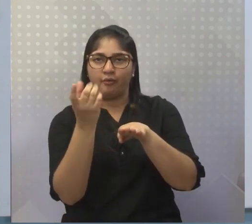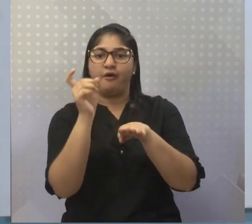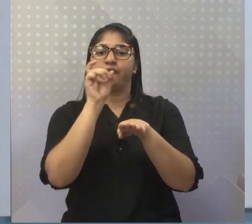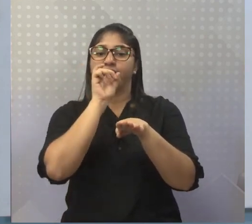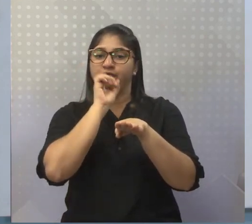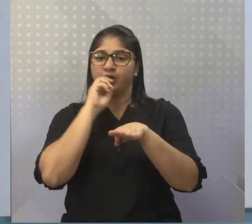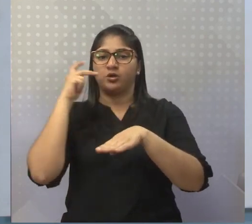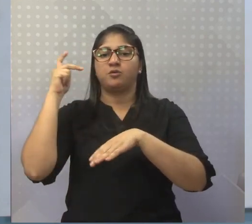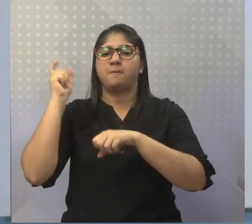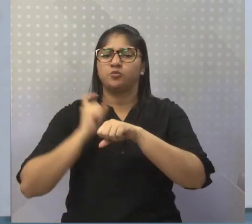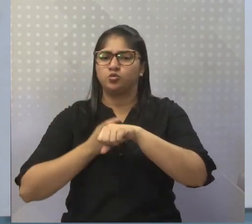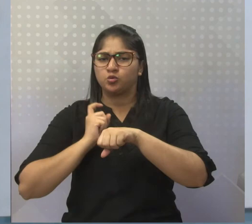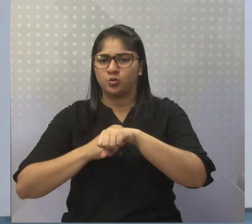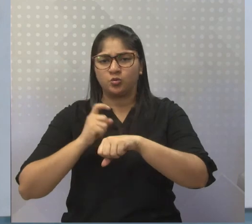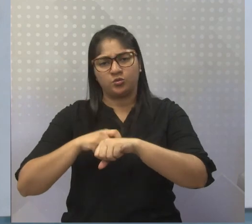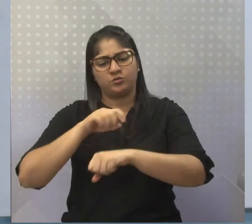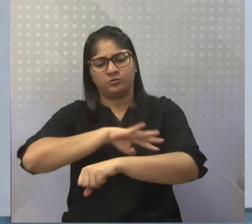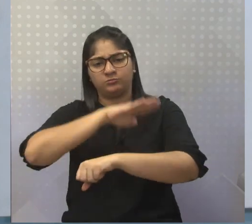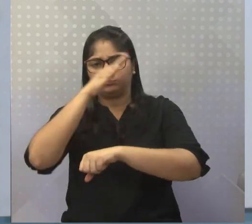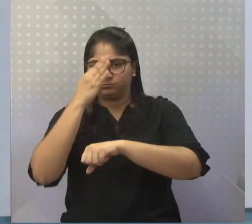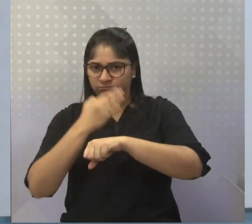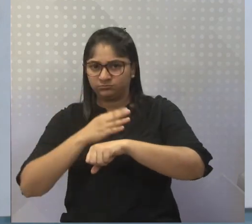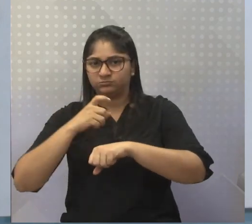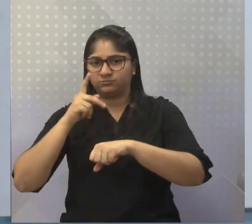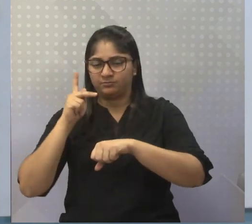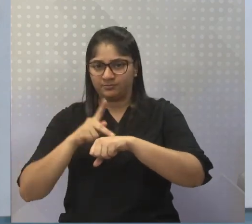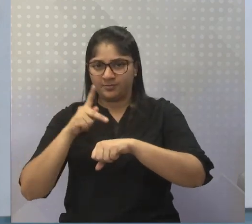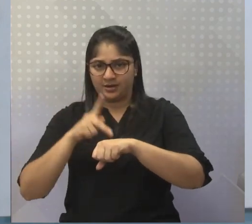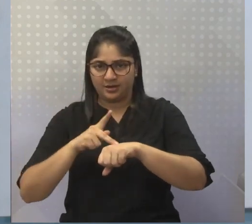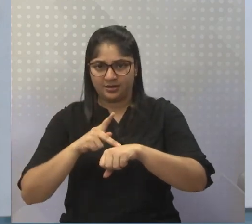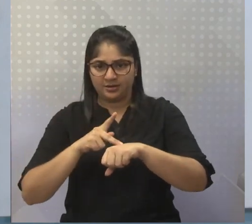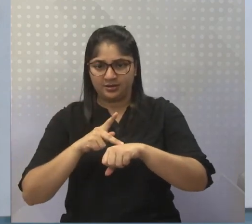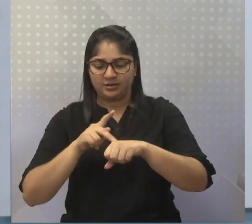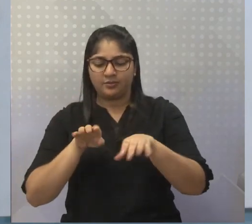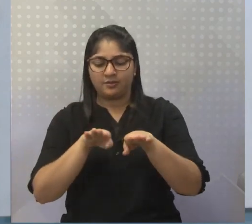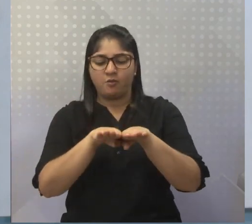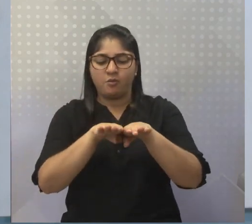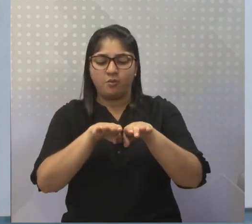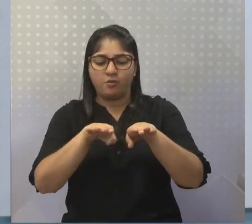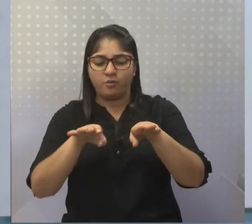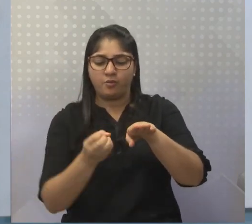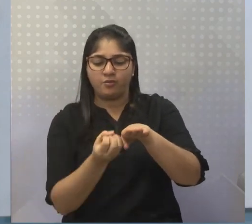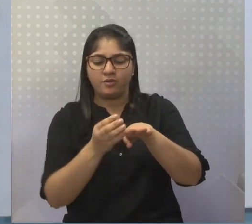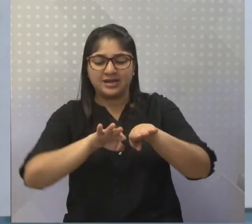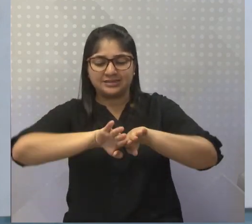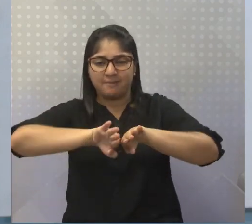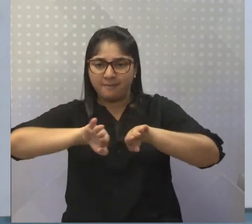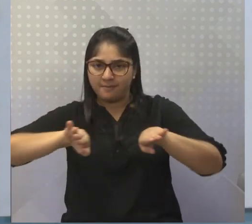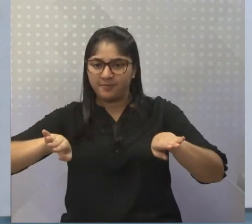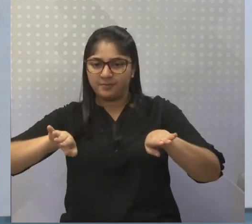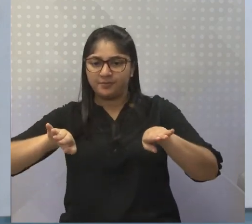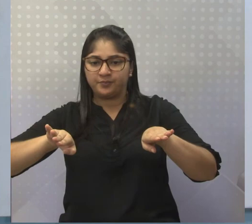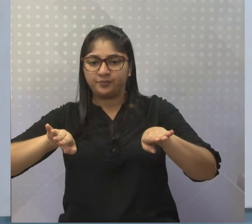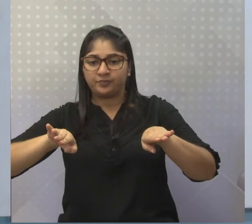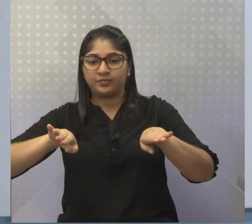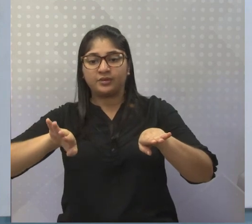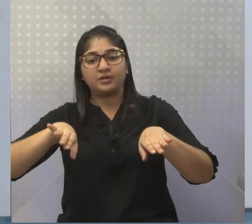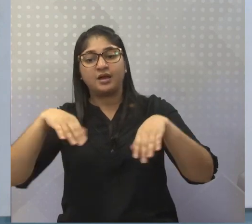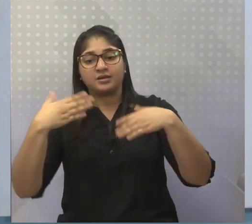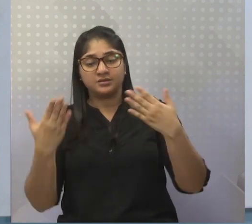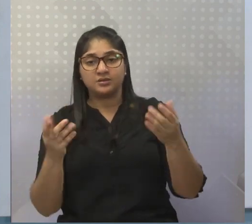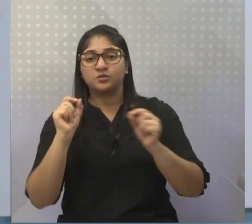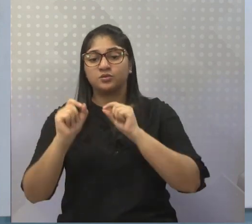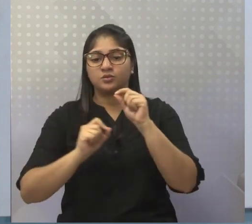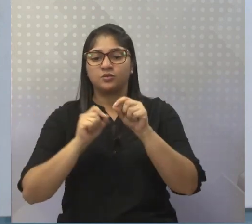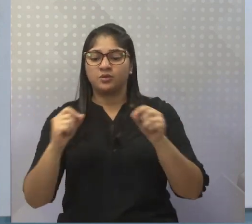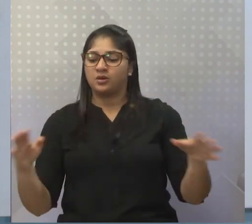formou rocha vulcânica ou rocha magmática e se afastou tipo empurrando tá o outro movimento é quando vem um